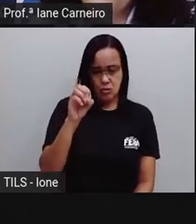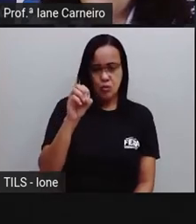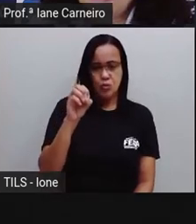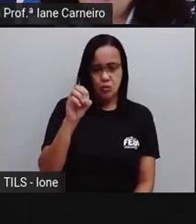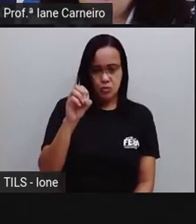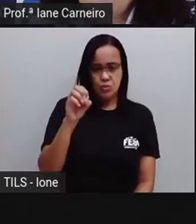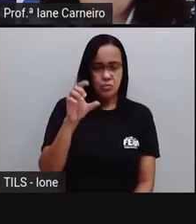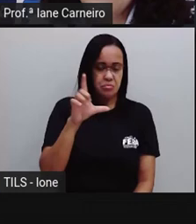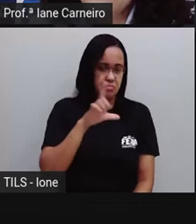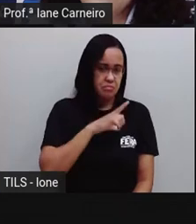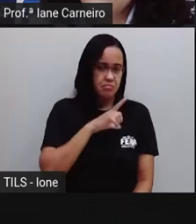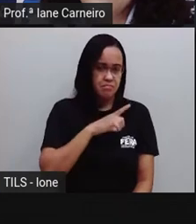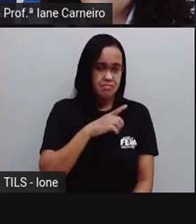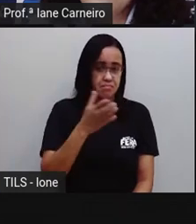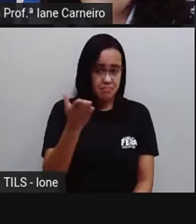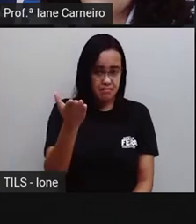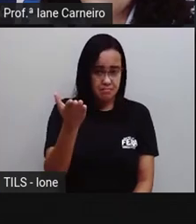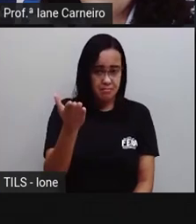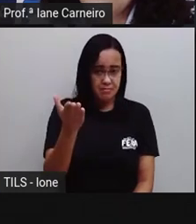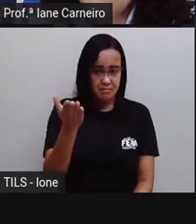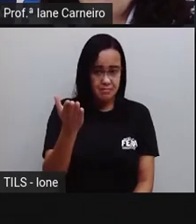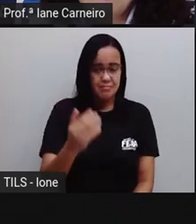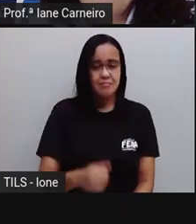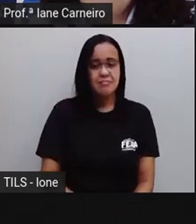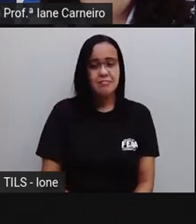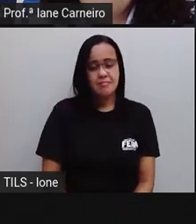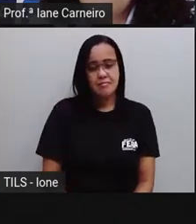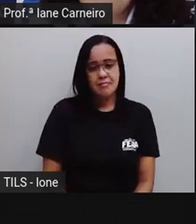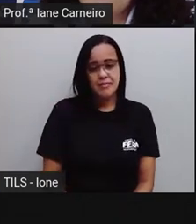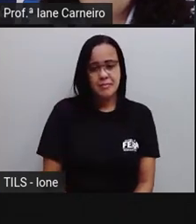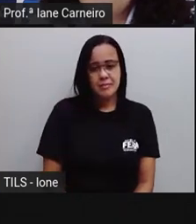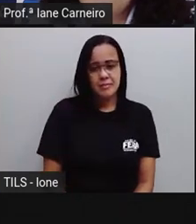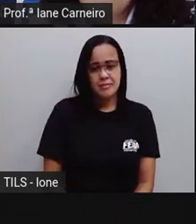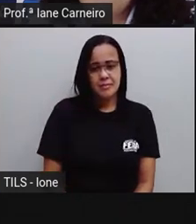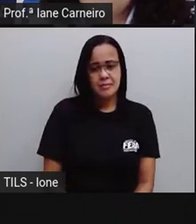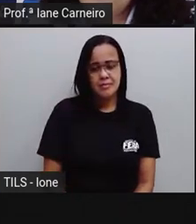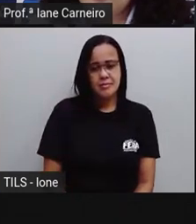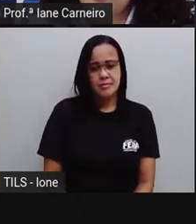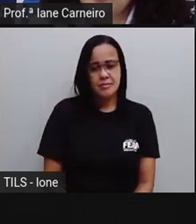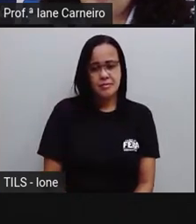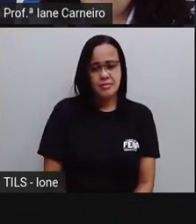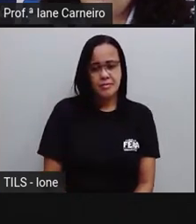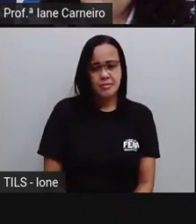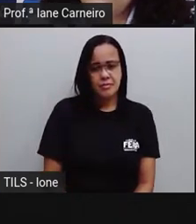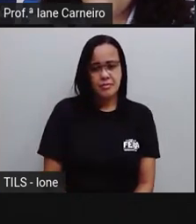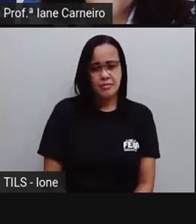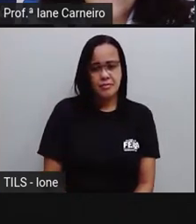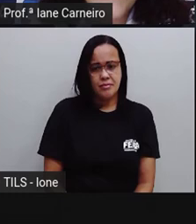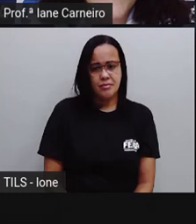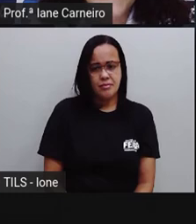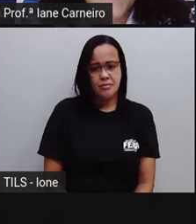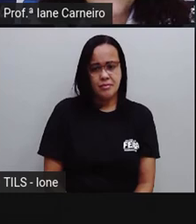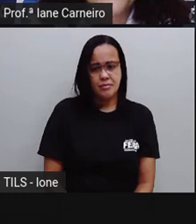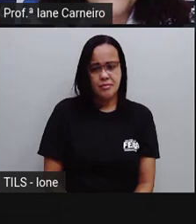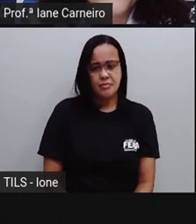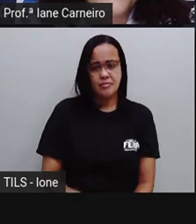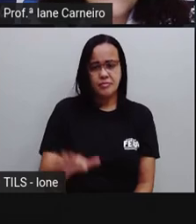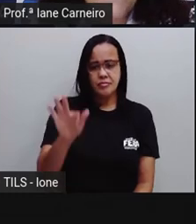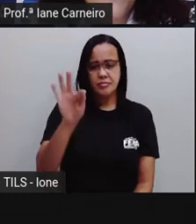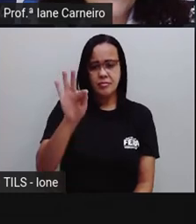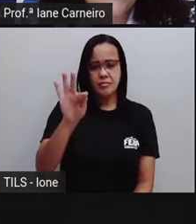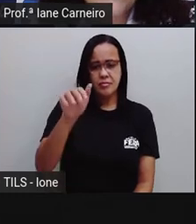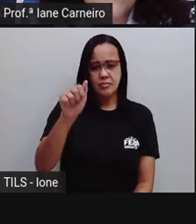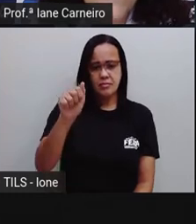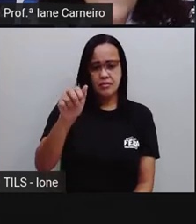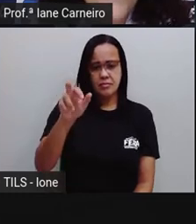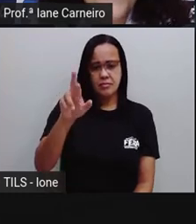é pa a ré Oi Lolo farelo